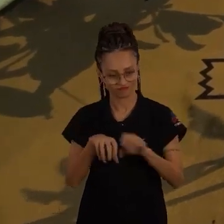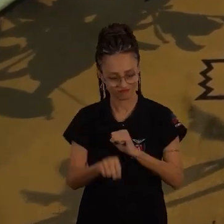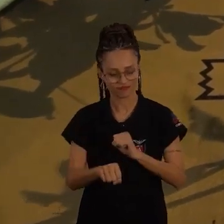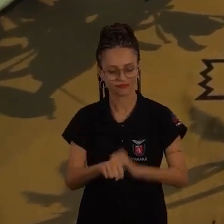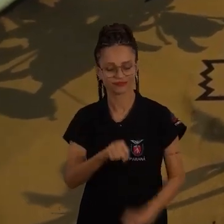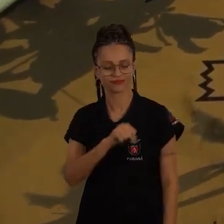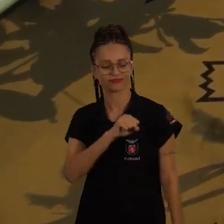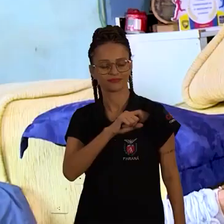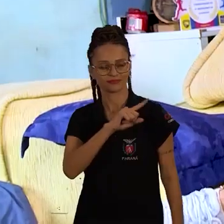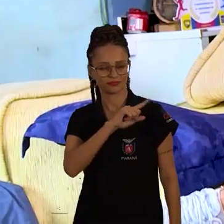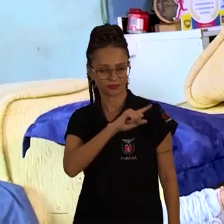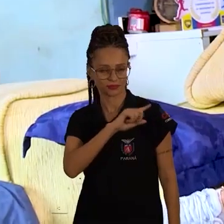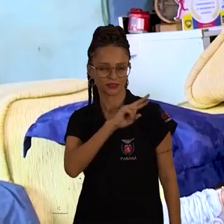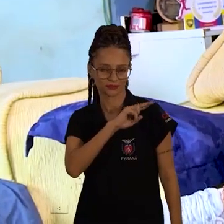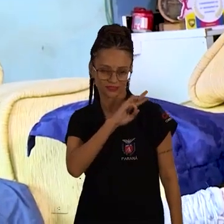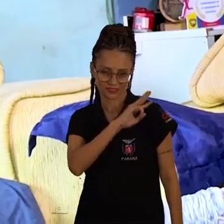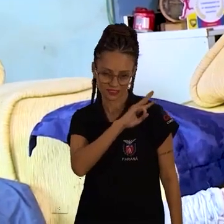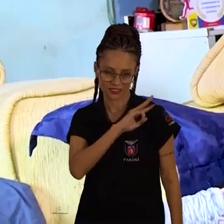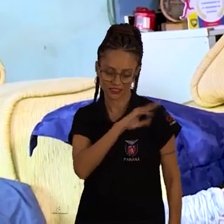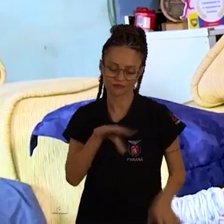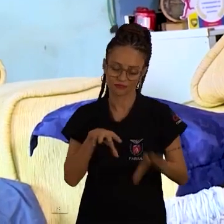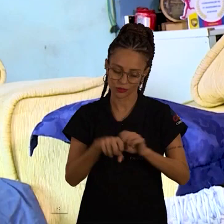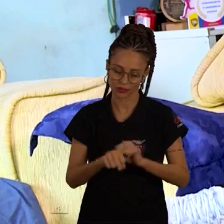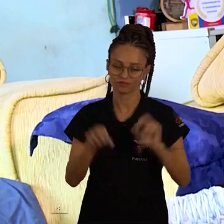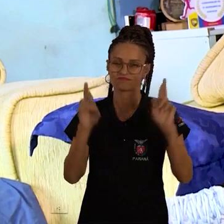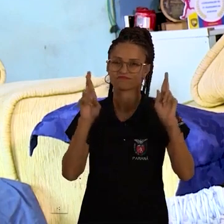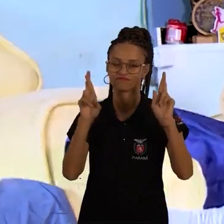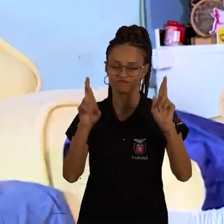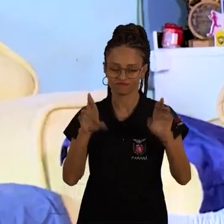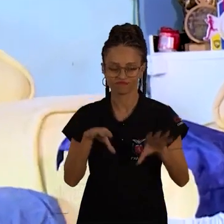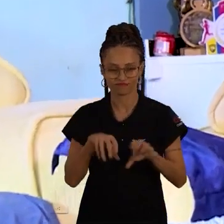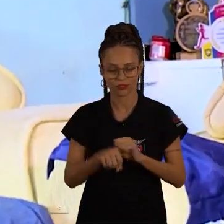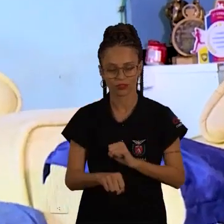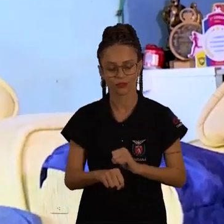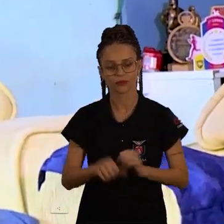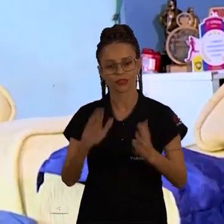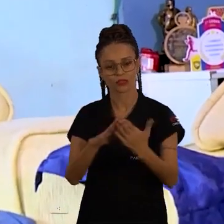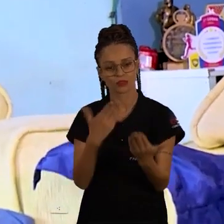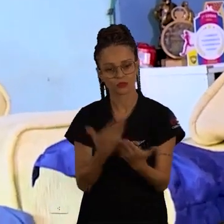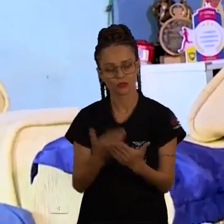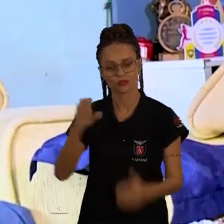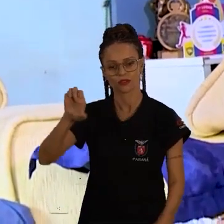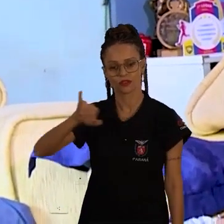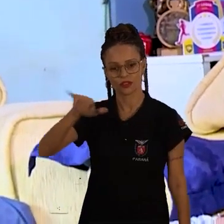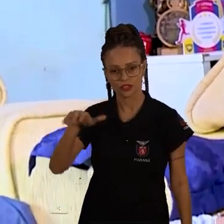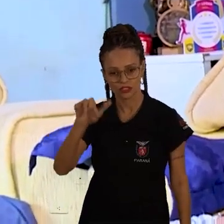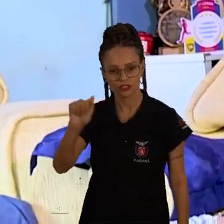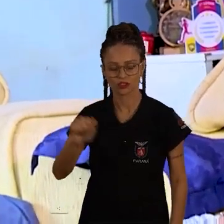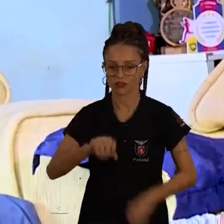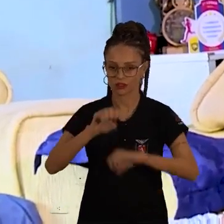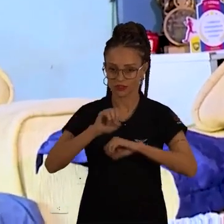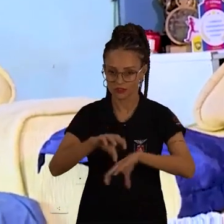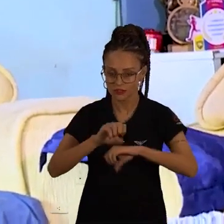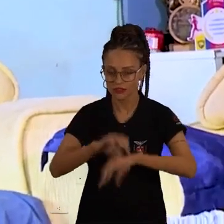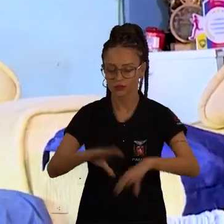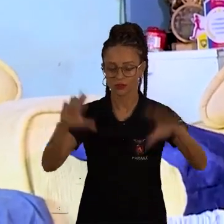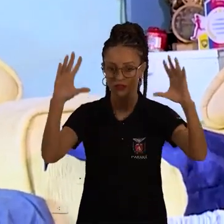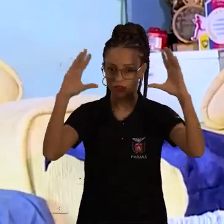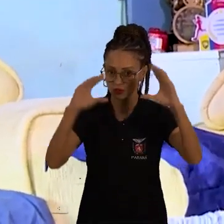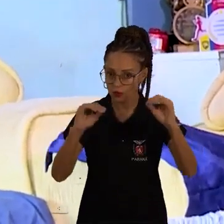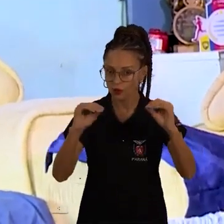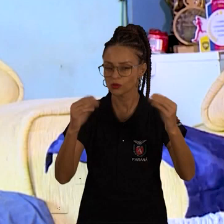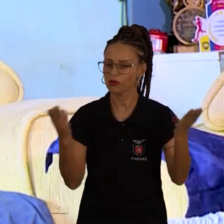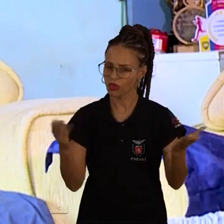fui ensino médio, né? Tão esperado ensino médio. O colégio EJA, o ensino à noite,